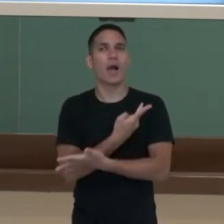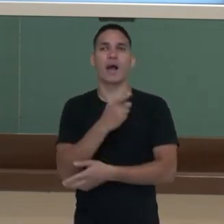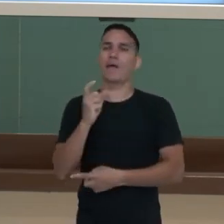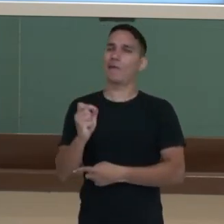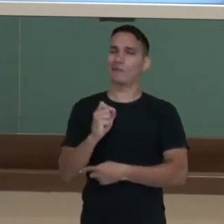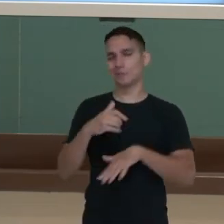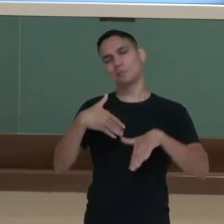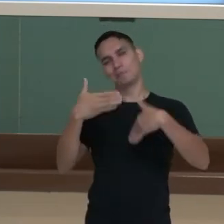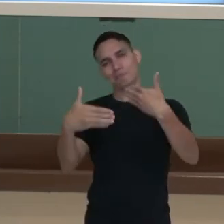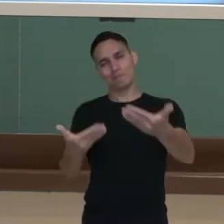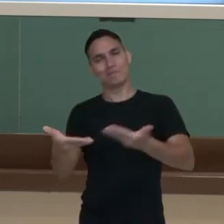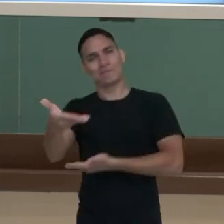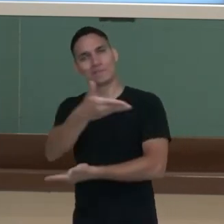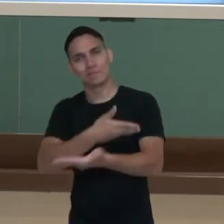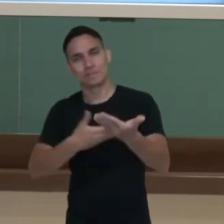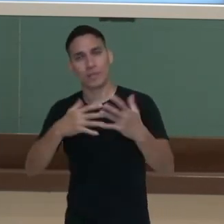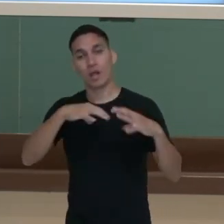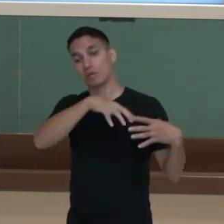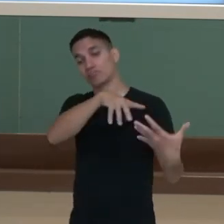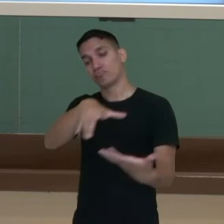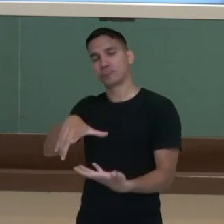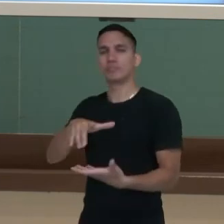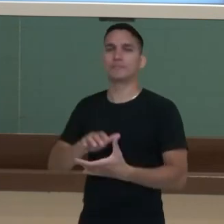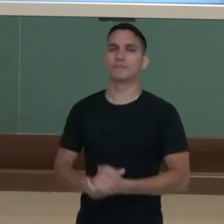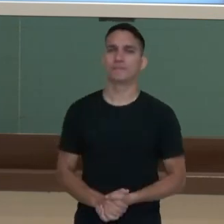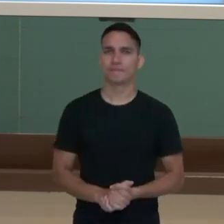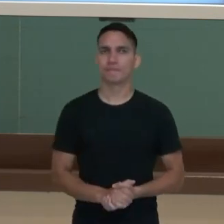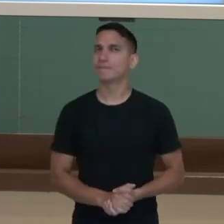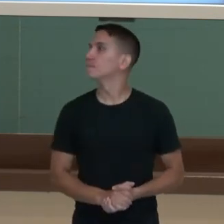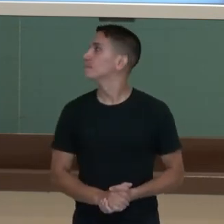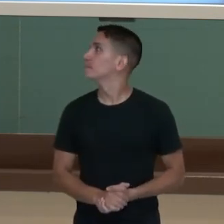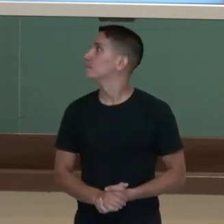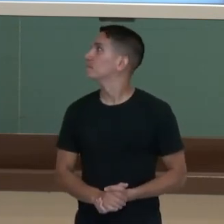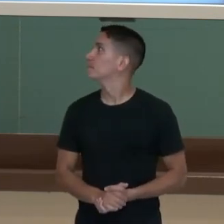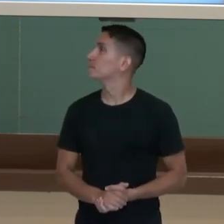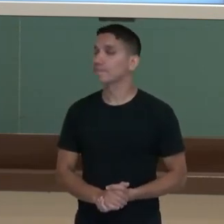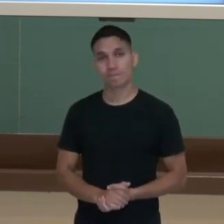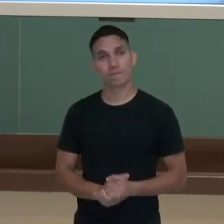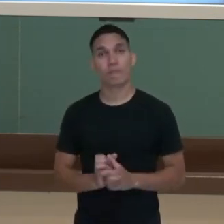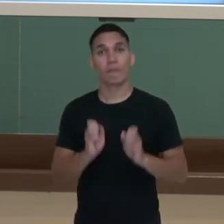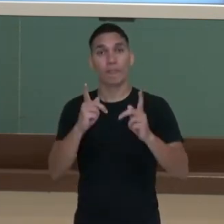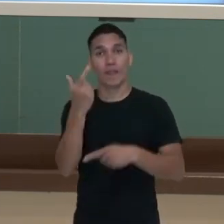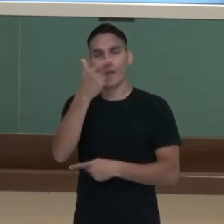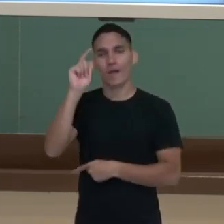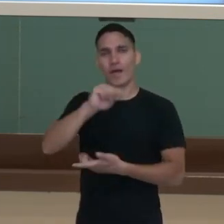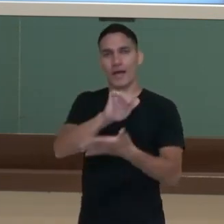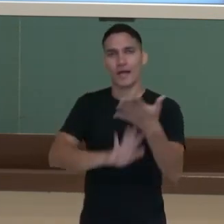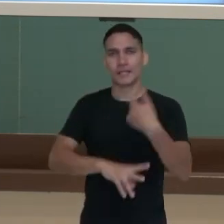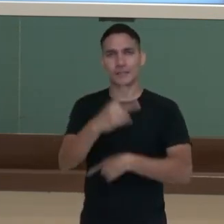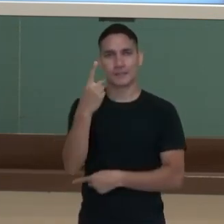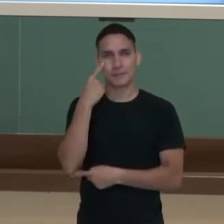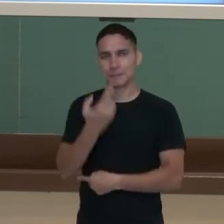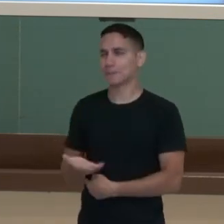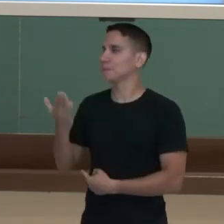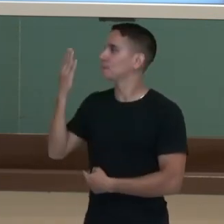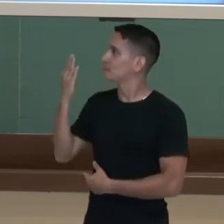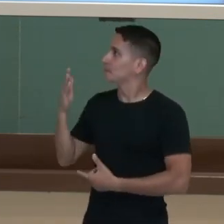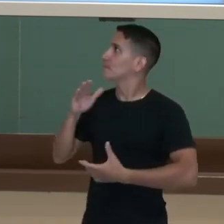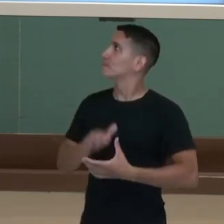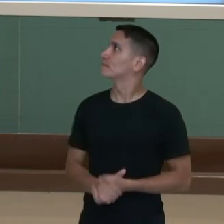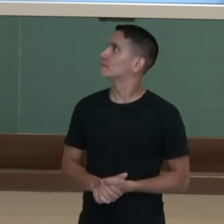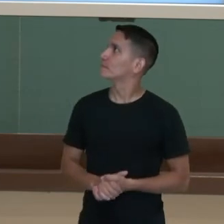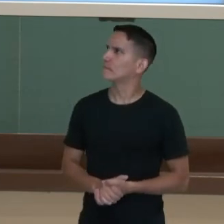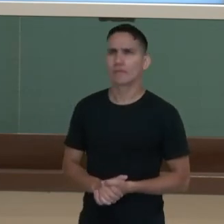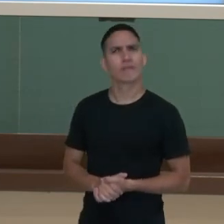acontece isso, né, em escala aí global, tá bom? Muito bem, vamos para a nossa segunda atividade aqui. Então,